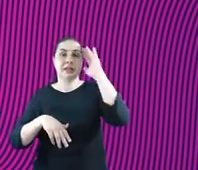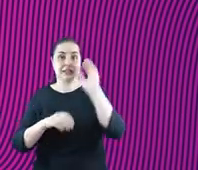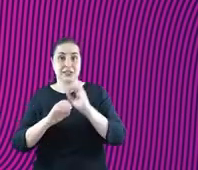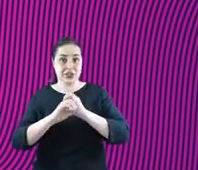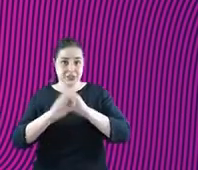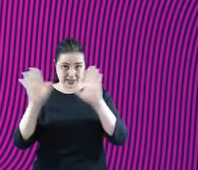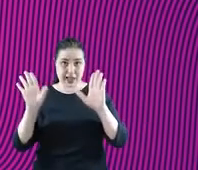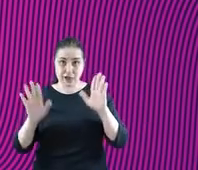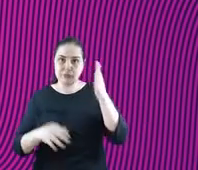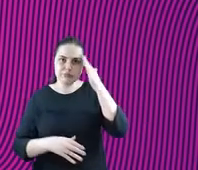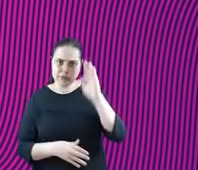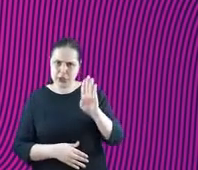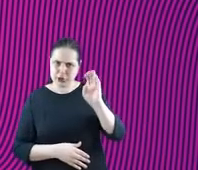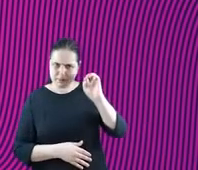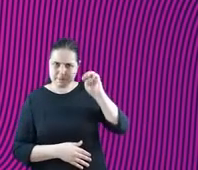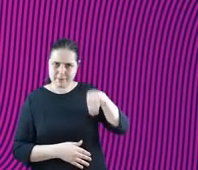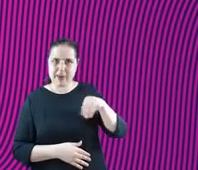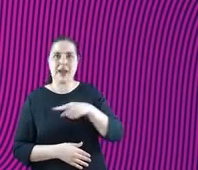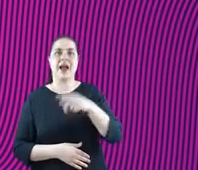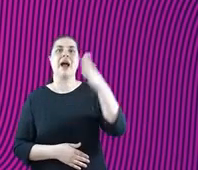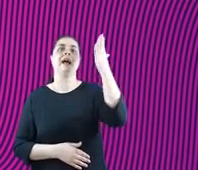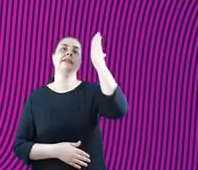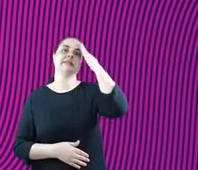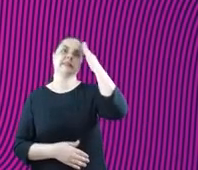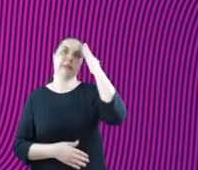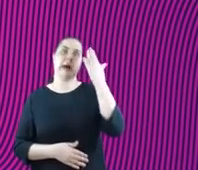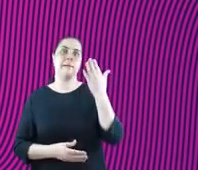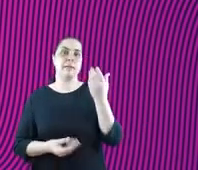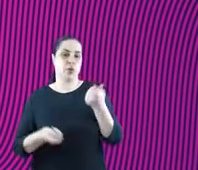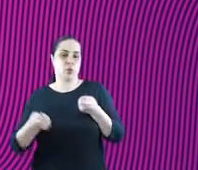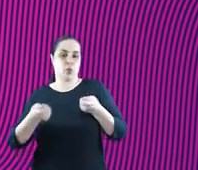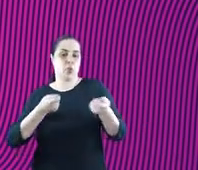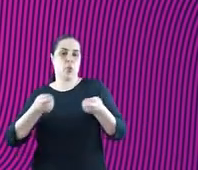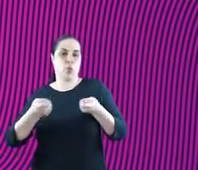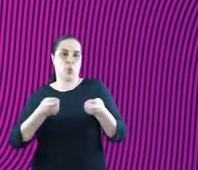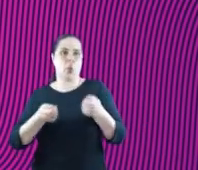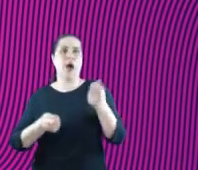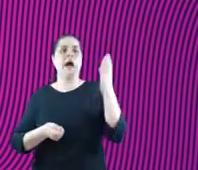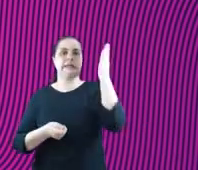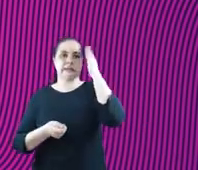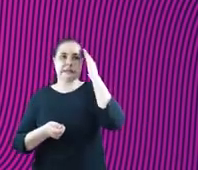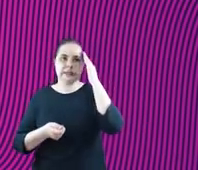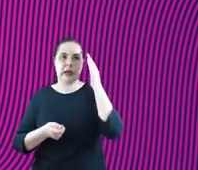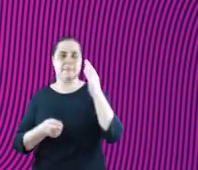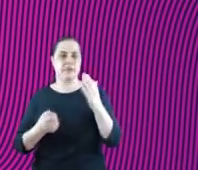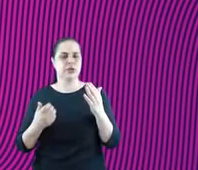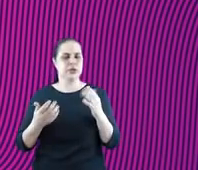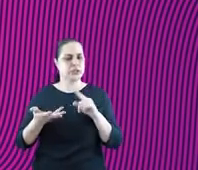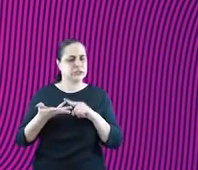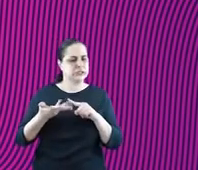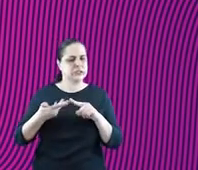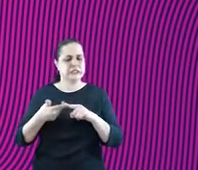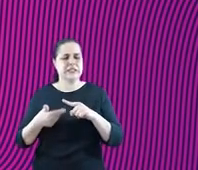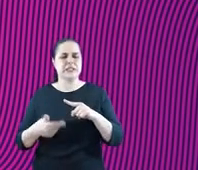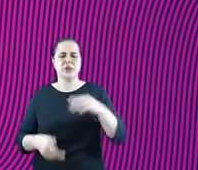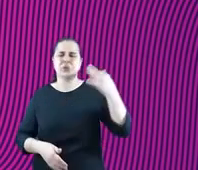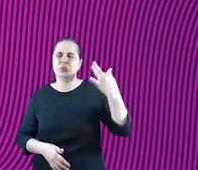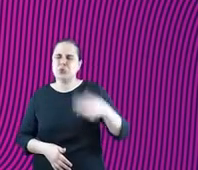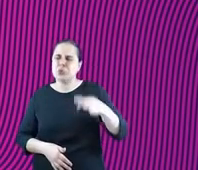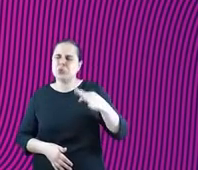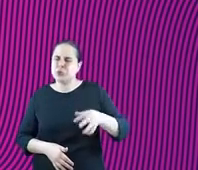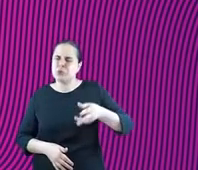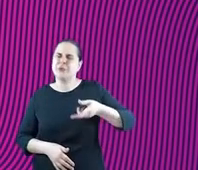saber conduzir todo esse questionamento. A dor crônica, a gente vai passar